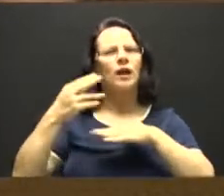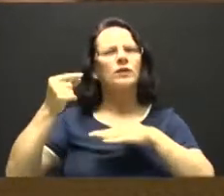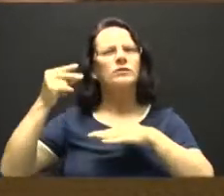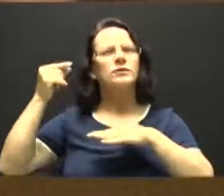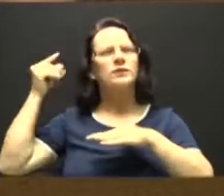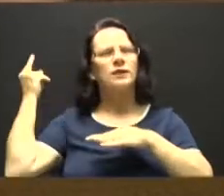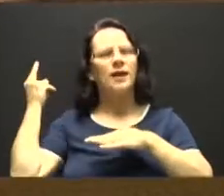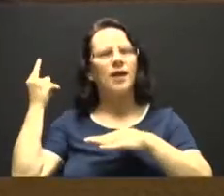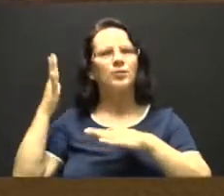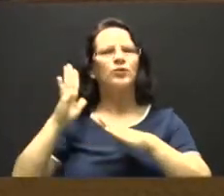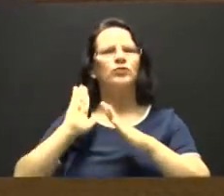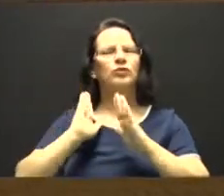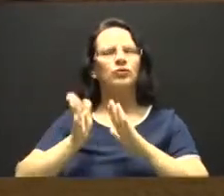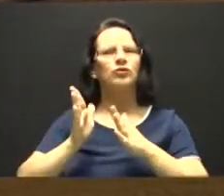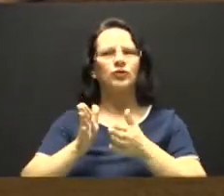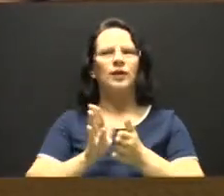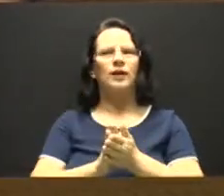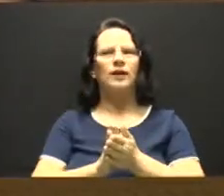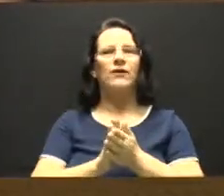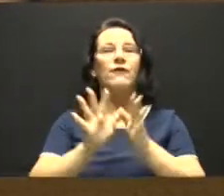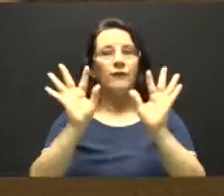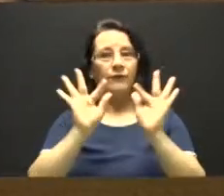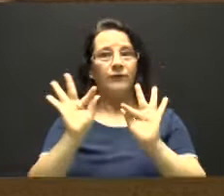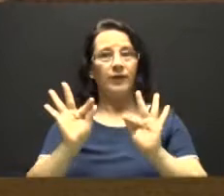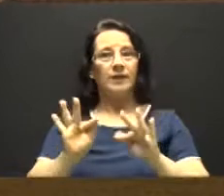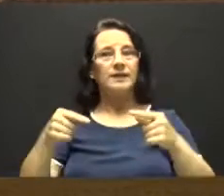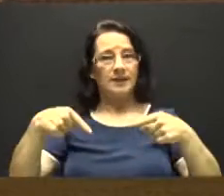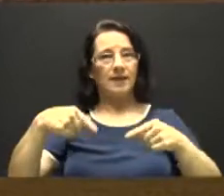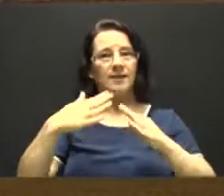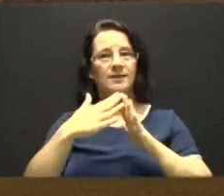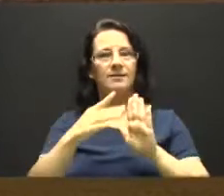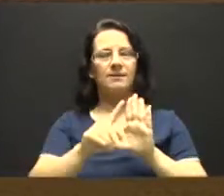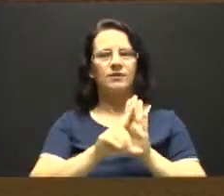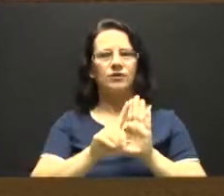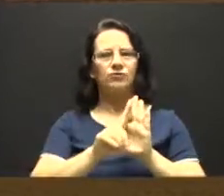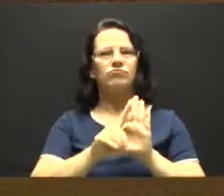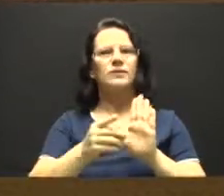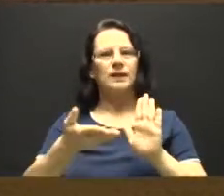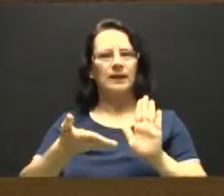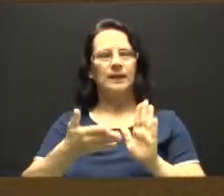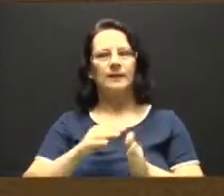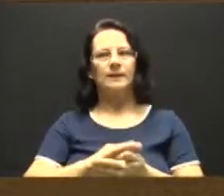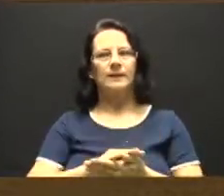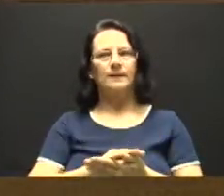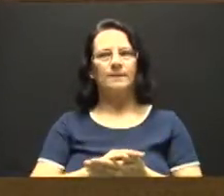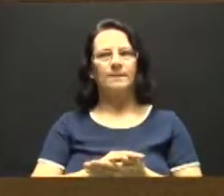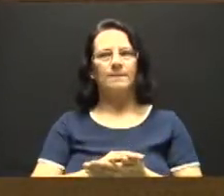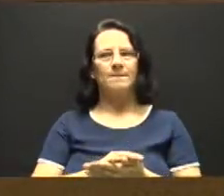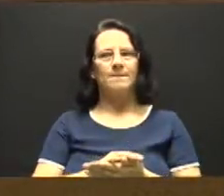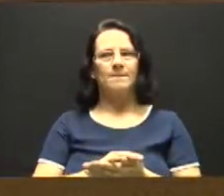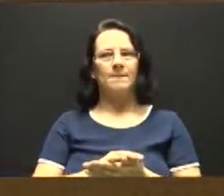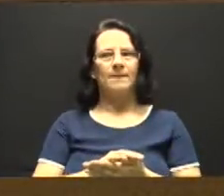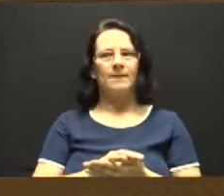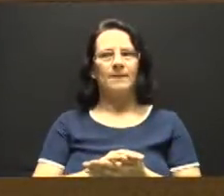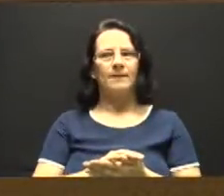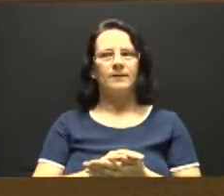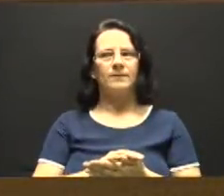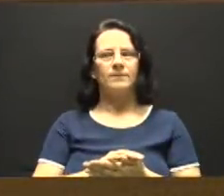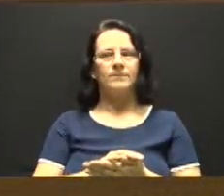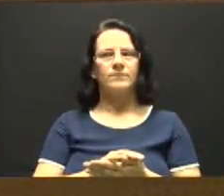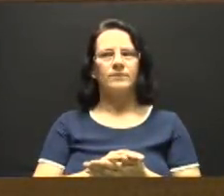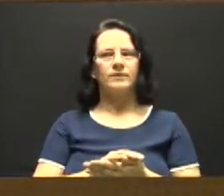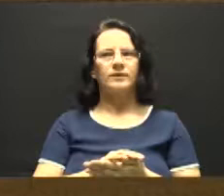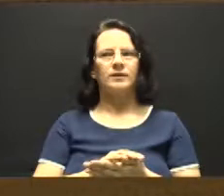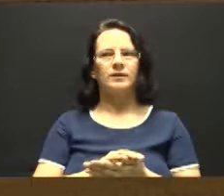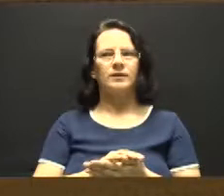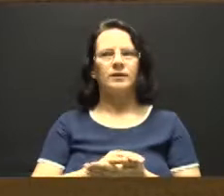estou nessa formalidade também feliz de estar aqui nesta casa de leis é para onde eu mando muito os